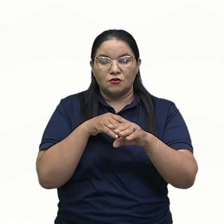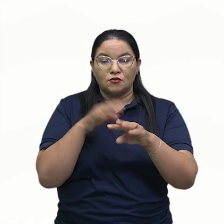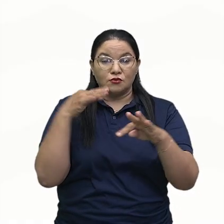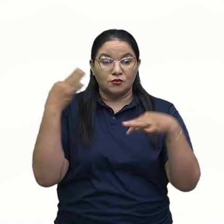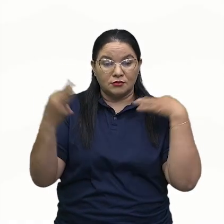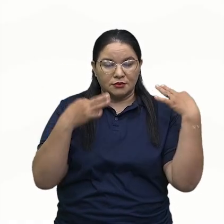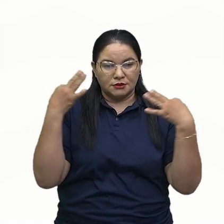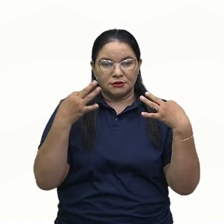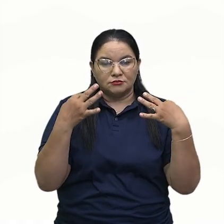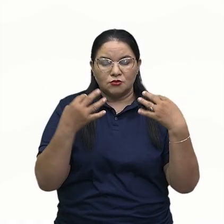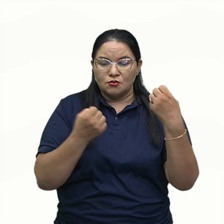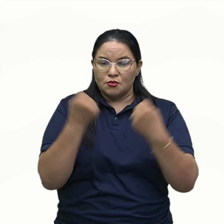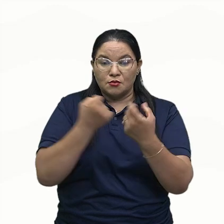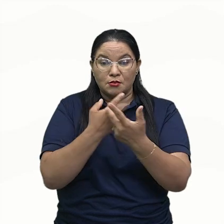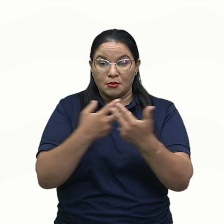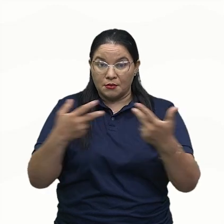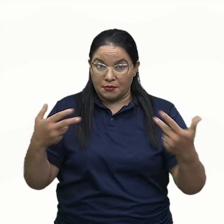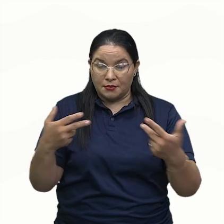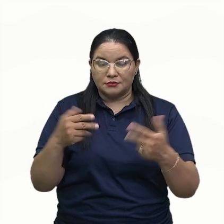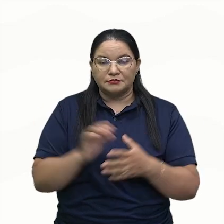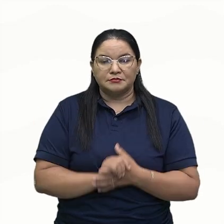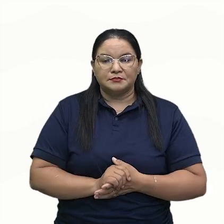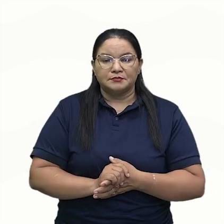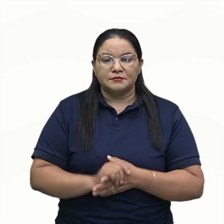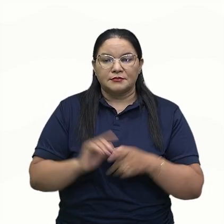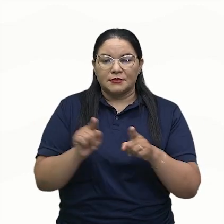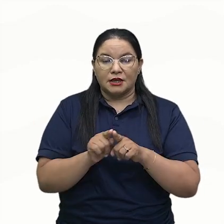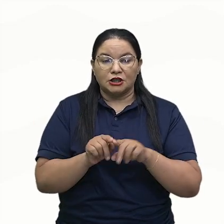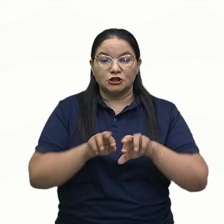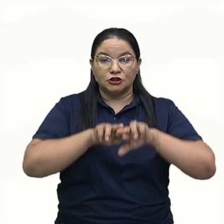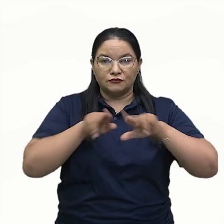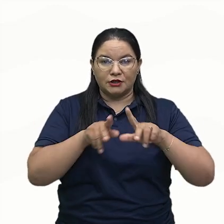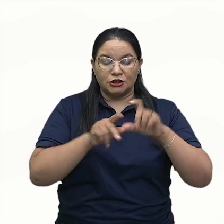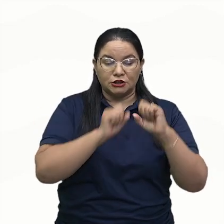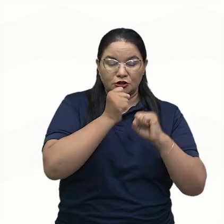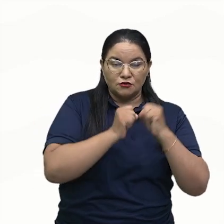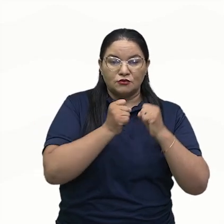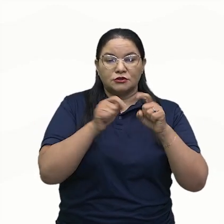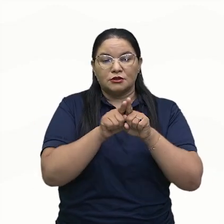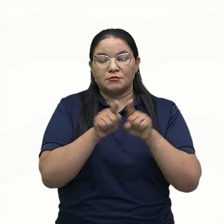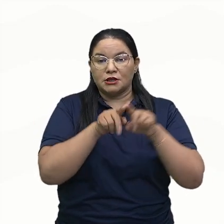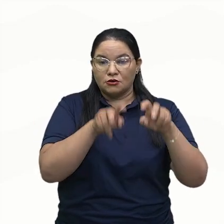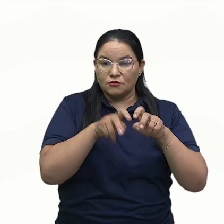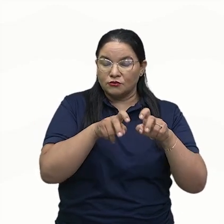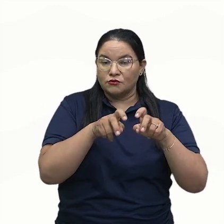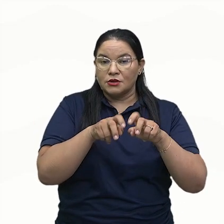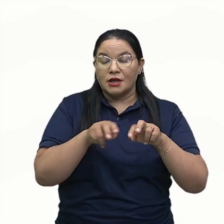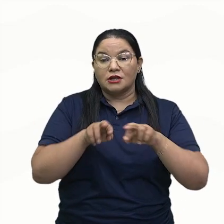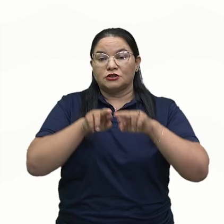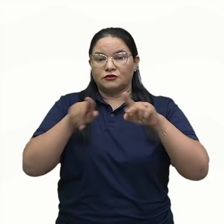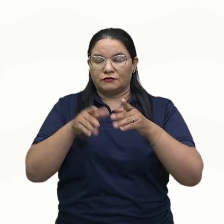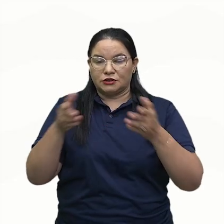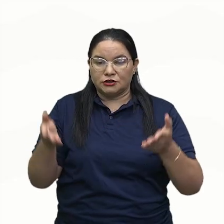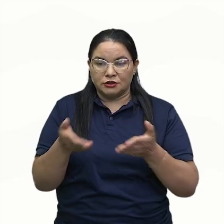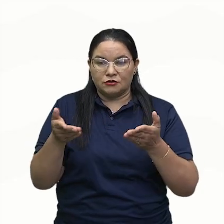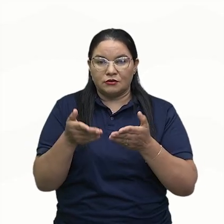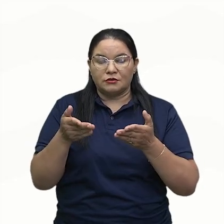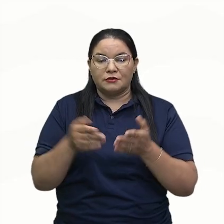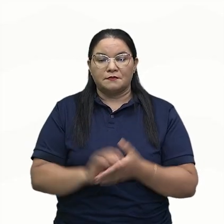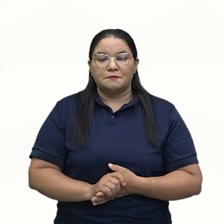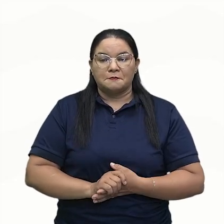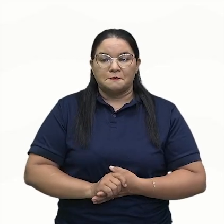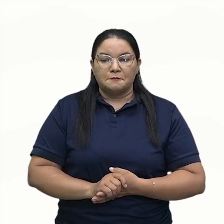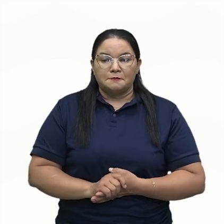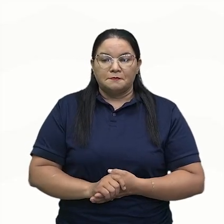comércio, saúde, educação, turismo, transporte. Diferente da indústria e da agricultura,